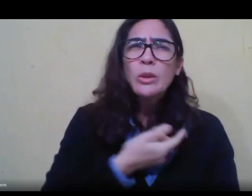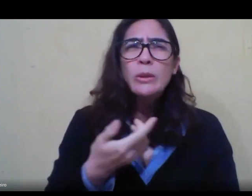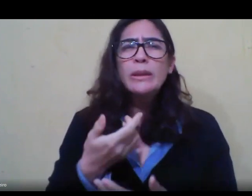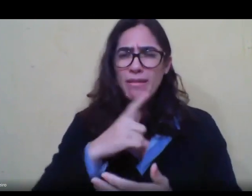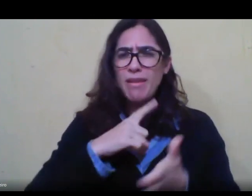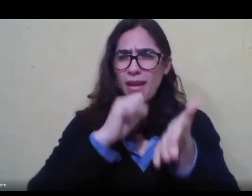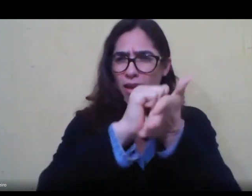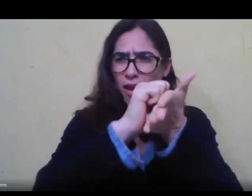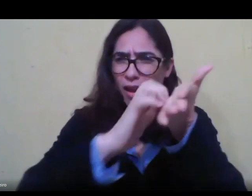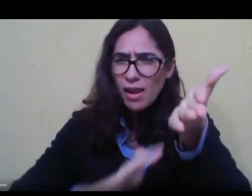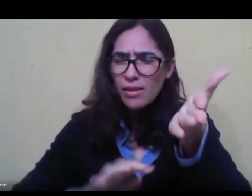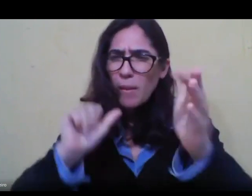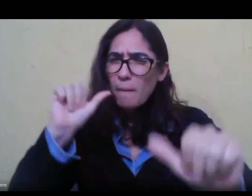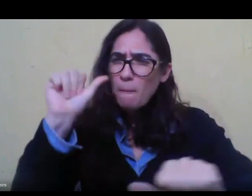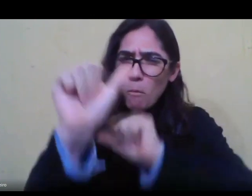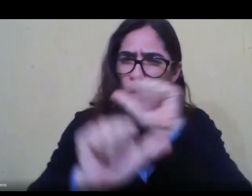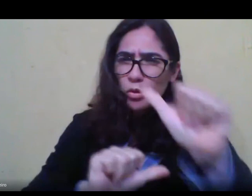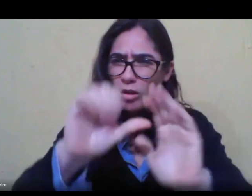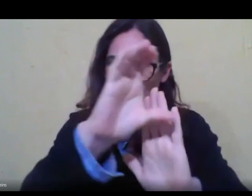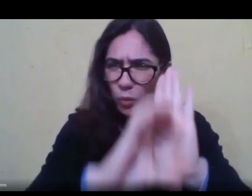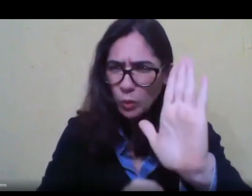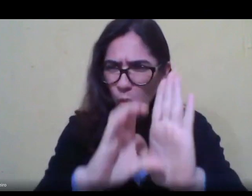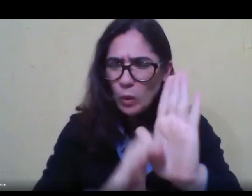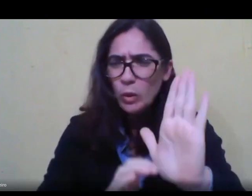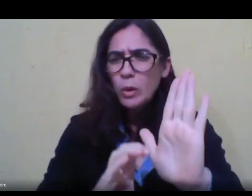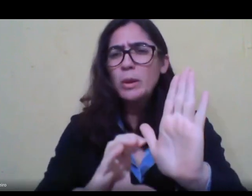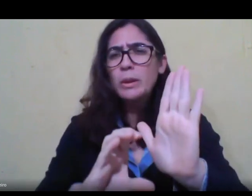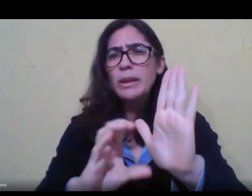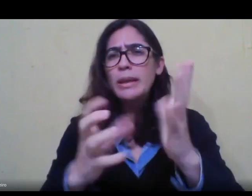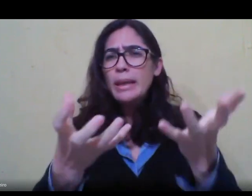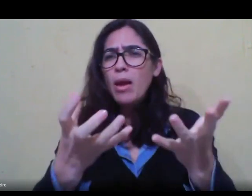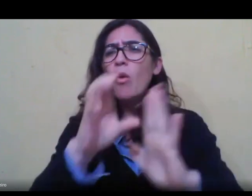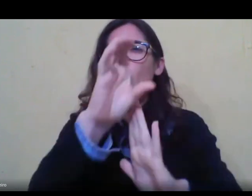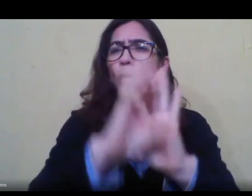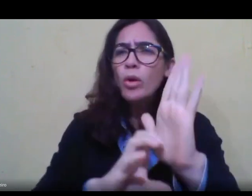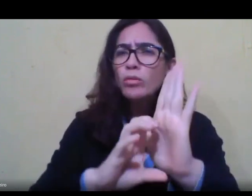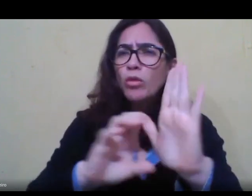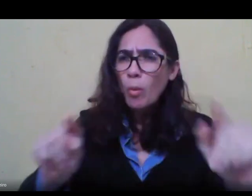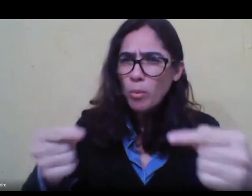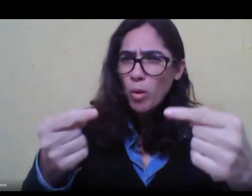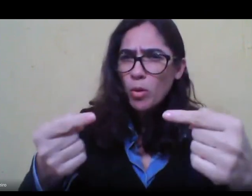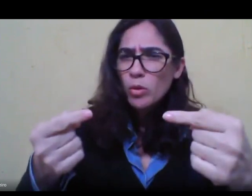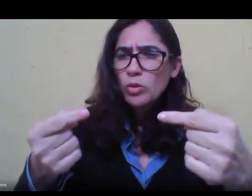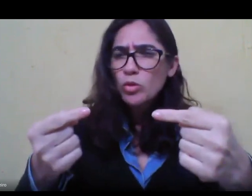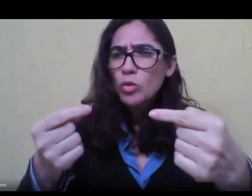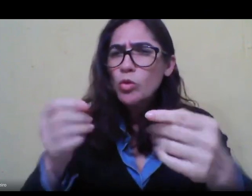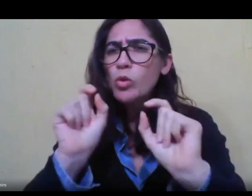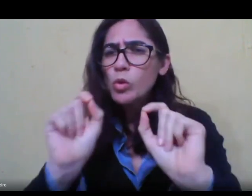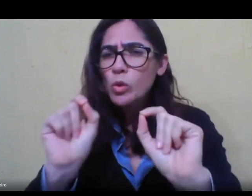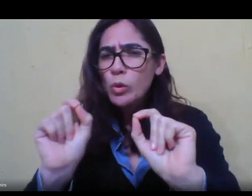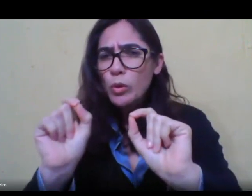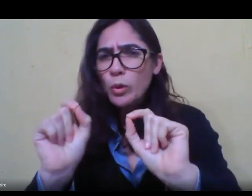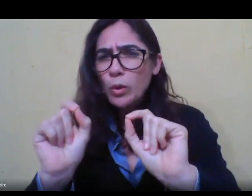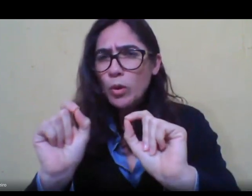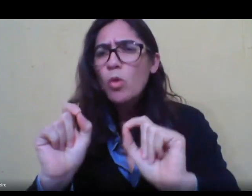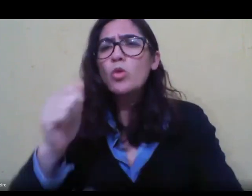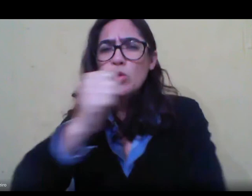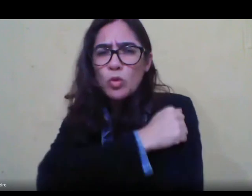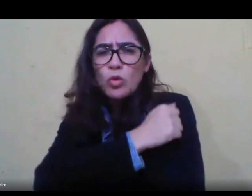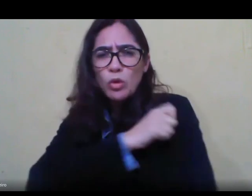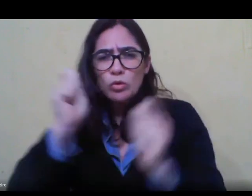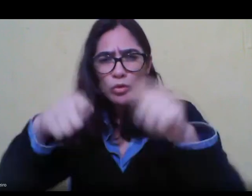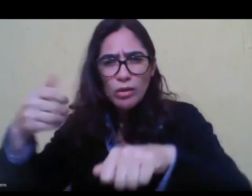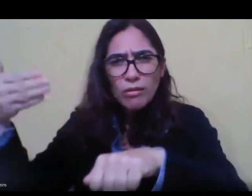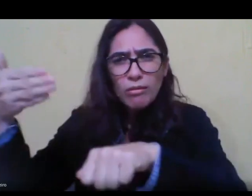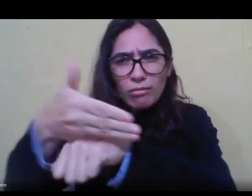cursar e essa ficha ao longo do semestre irem tramitando e aí no final, quando ele terminar a disciplina, ele vai conseguir ali validar? Por exemplo, uma